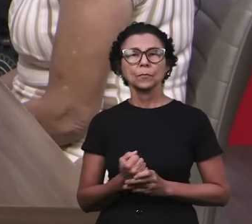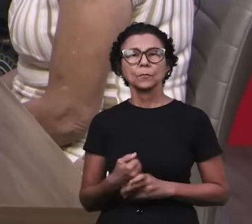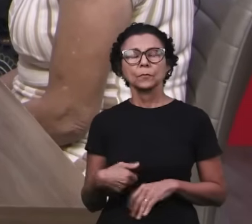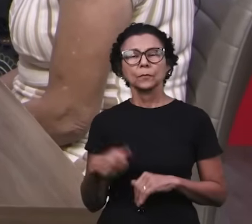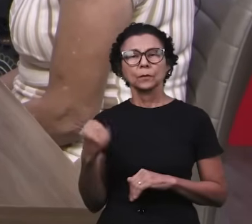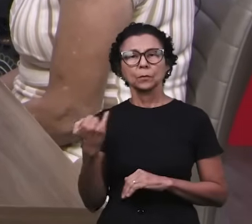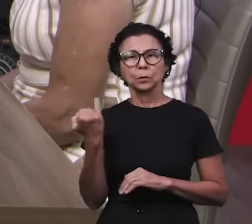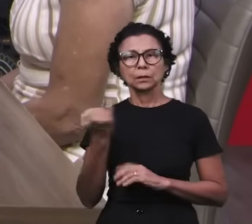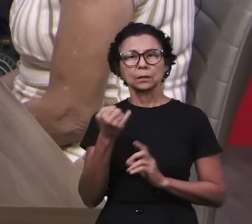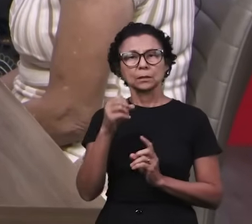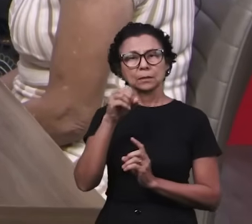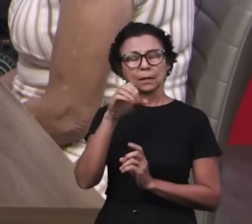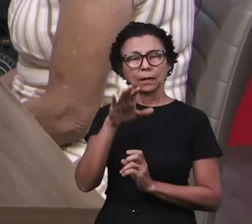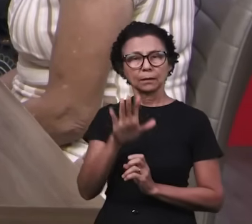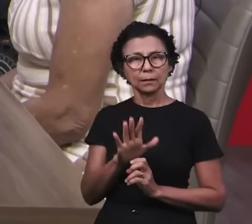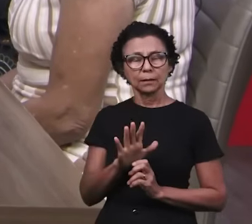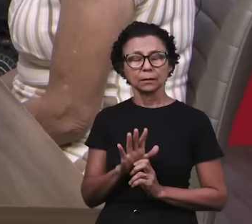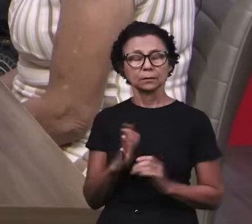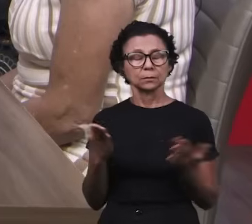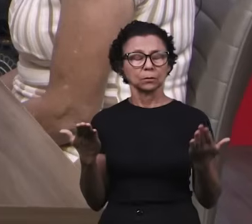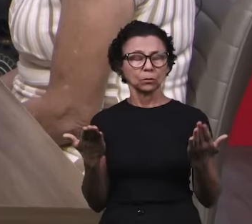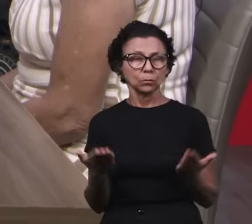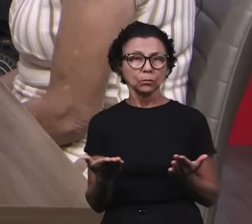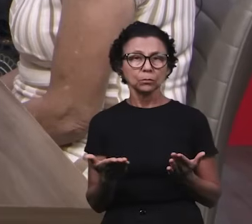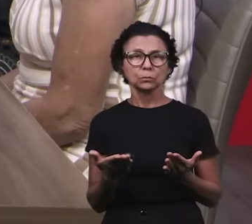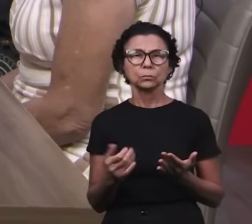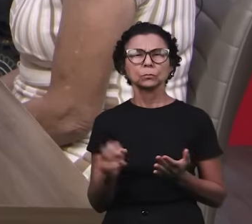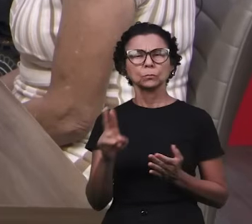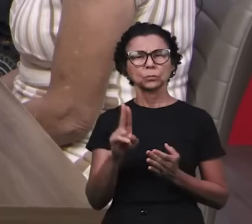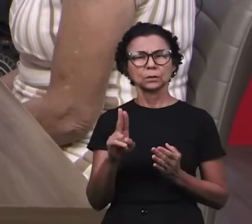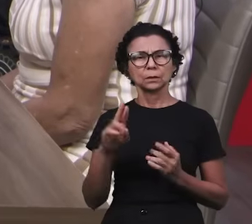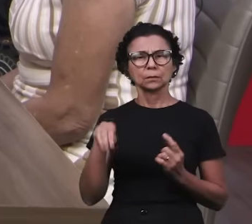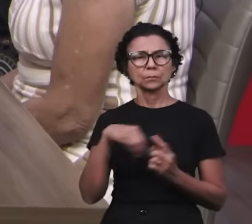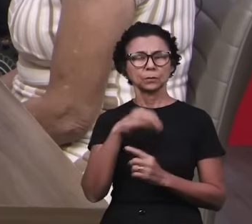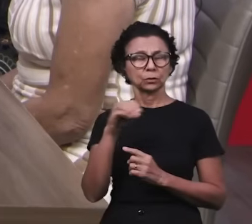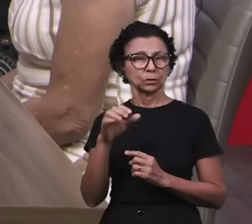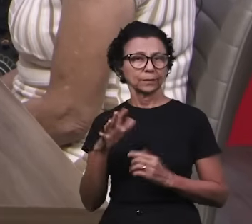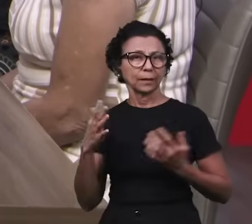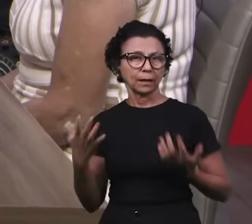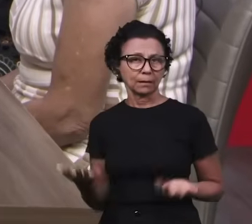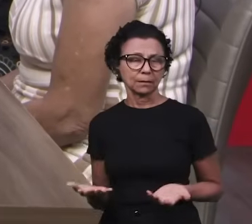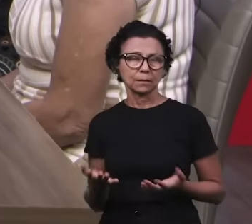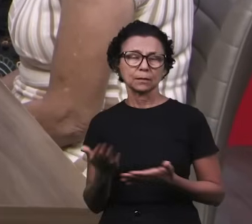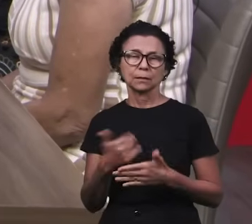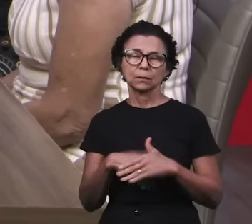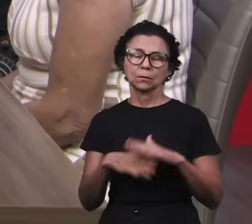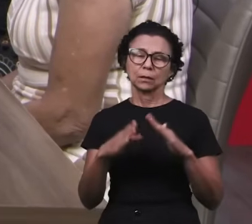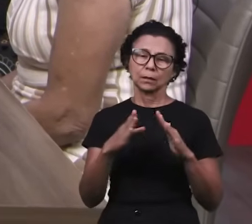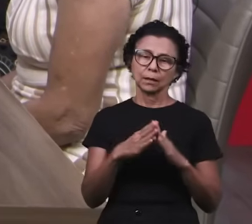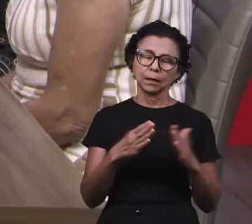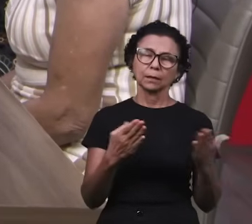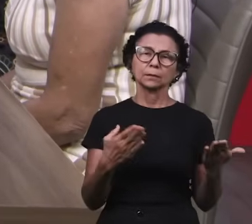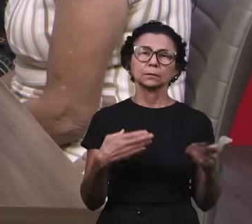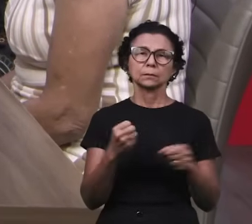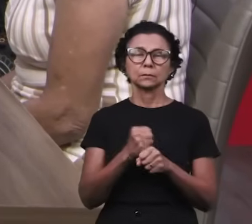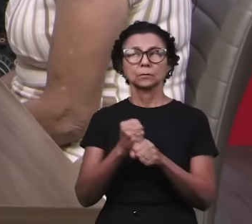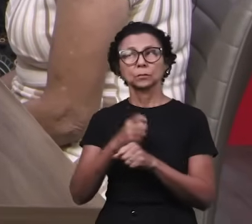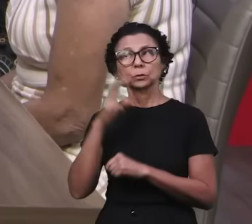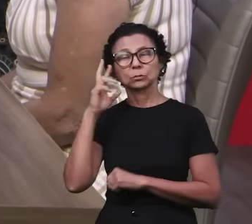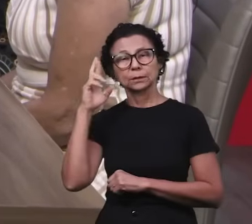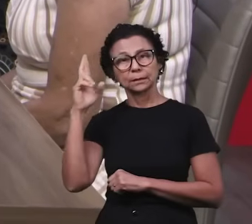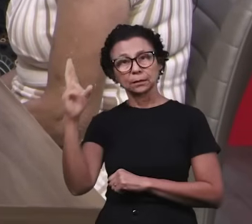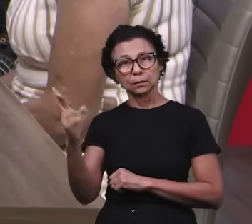também precisamos falar sobre como fazer uso disso na nossa casa, não só no trabalho, na obra do Senhor, mas